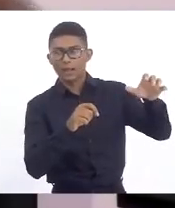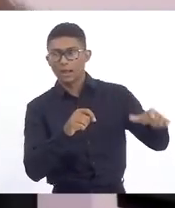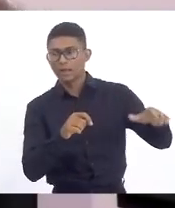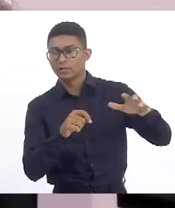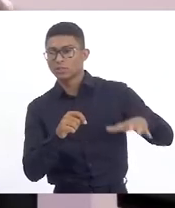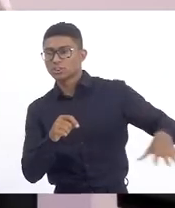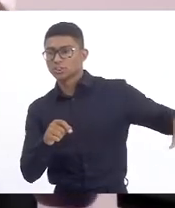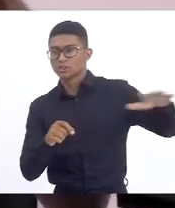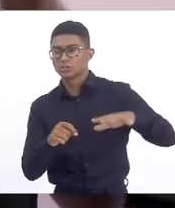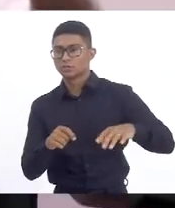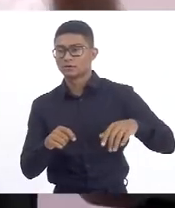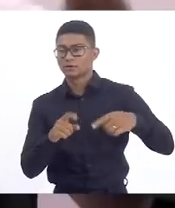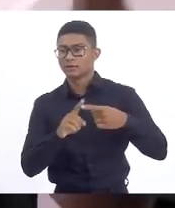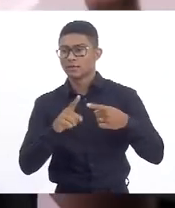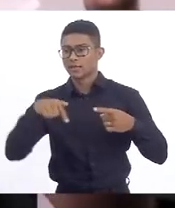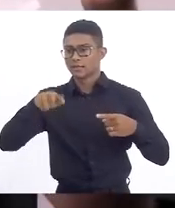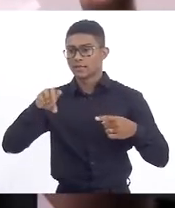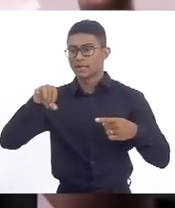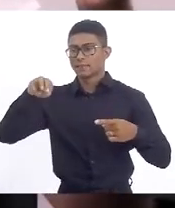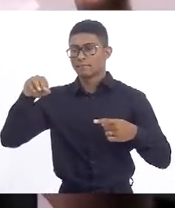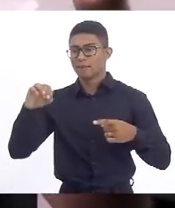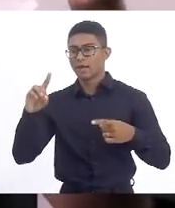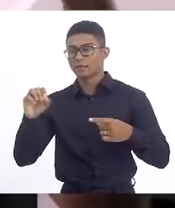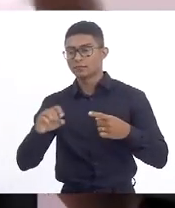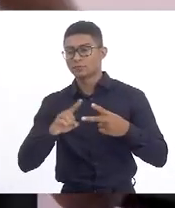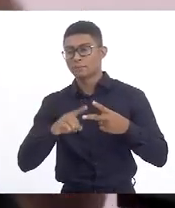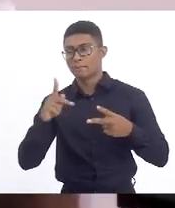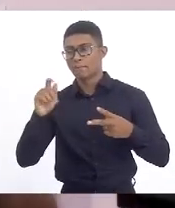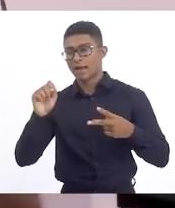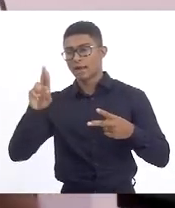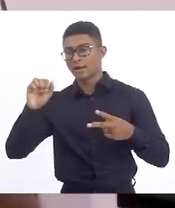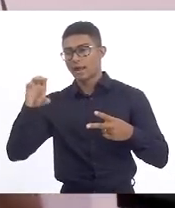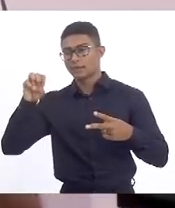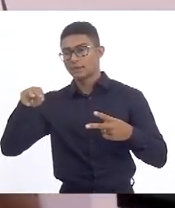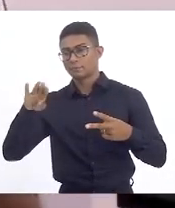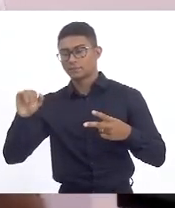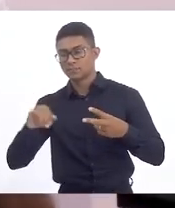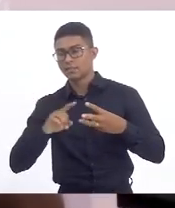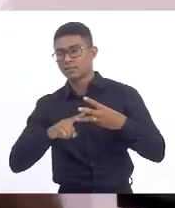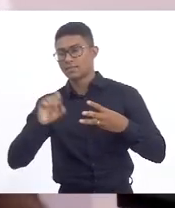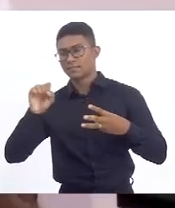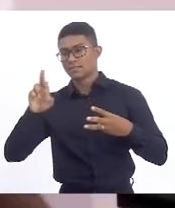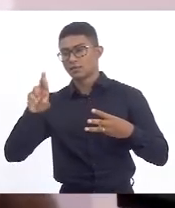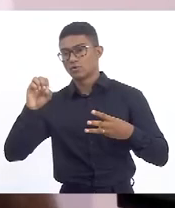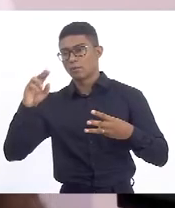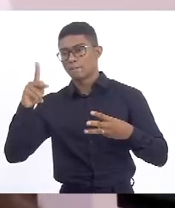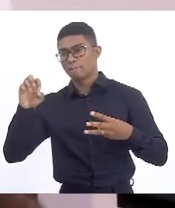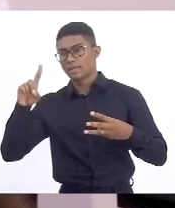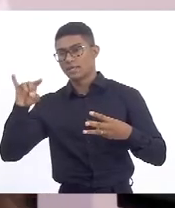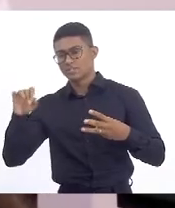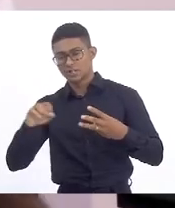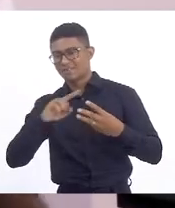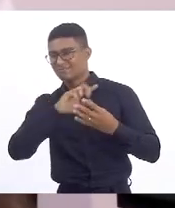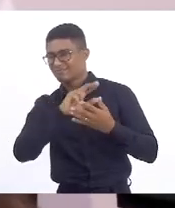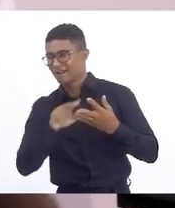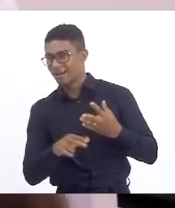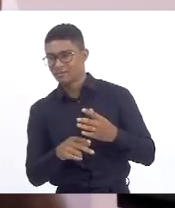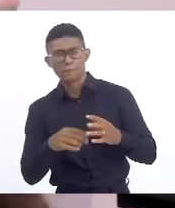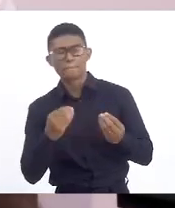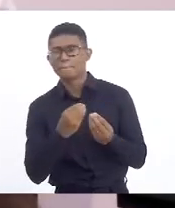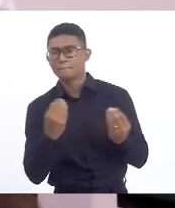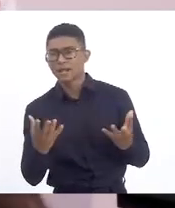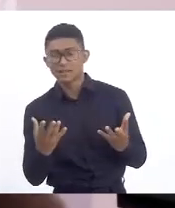Iguaçu, Seropédica e Paracambi. Objetivo, deputada, qualificar e capacitar os técnicos ambientais